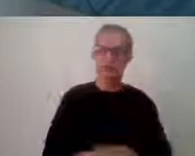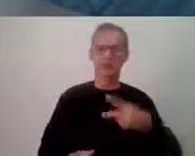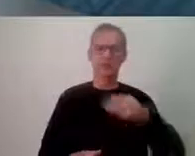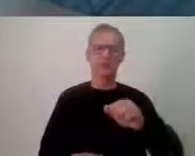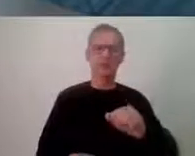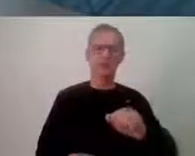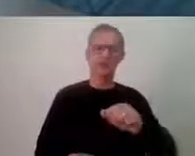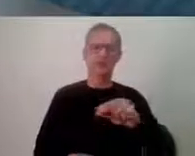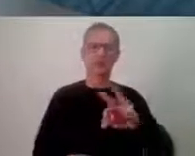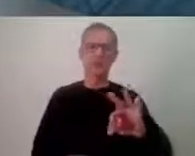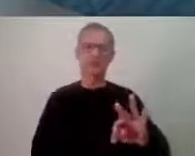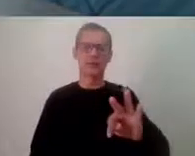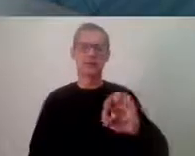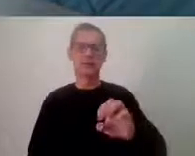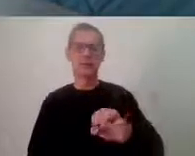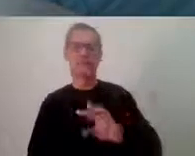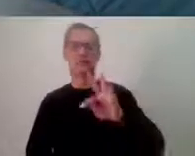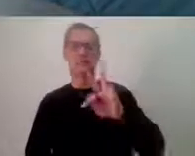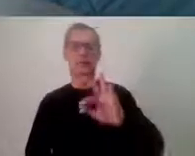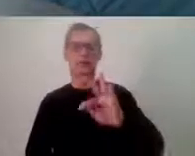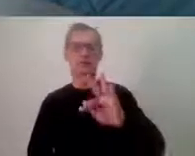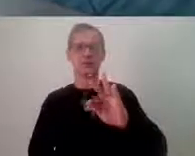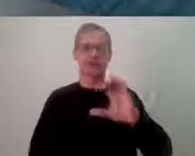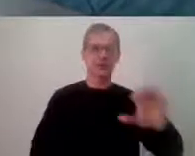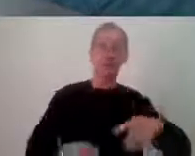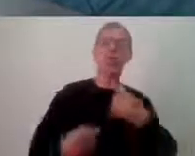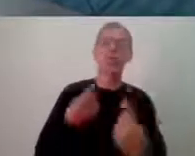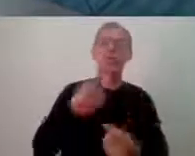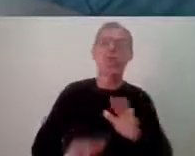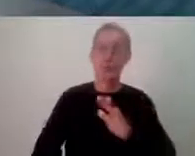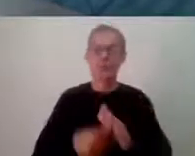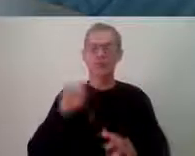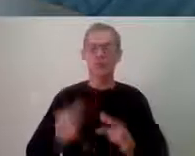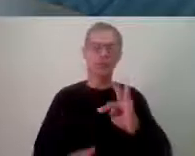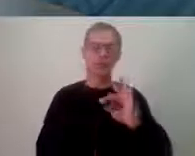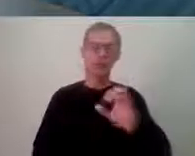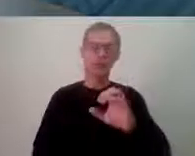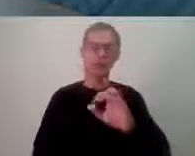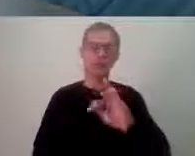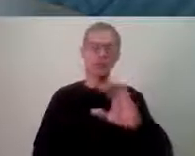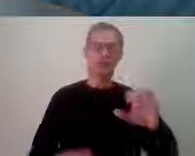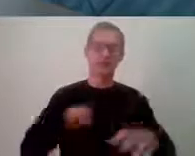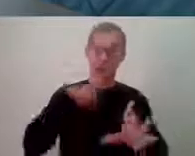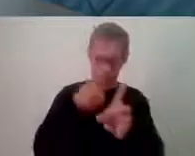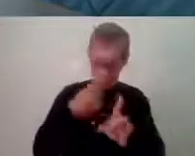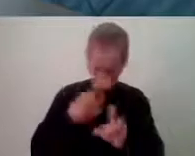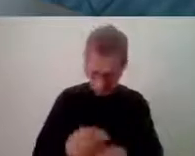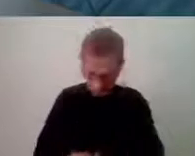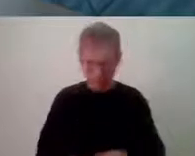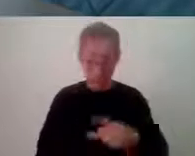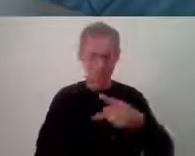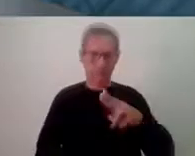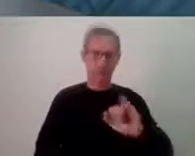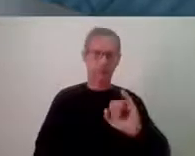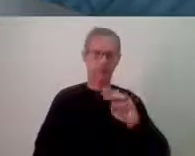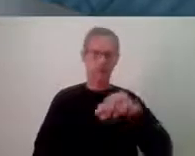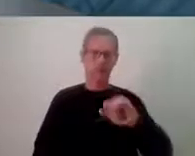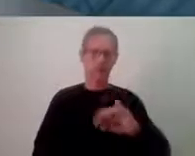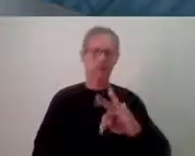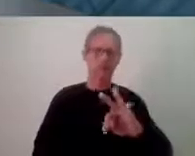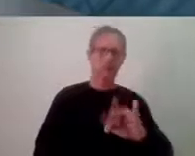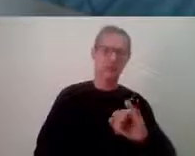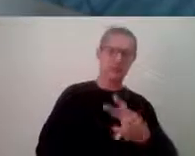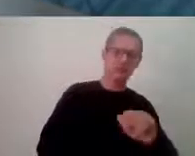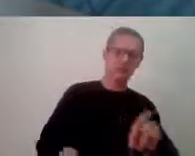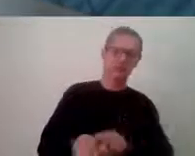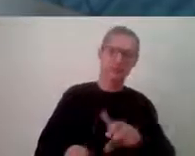teorema fundamental de cálculo. Qual que é a primeira parte do teorema fundamental do cálculo? Eu tenho que encontrar uma primitiva ou uma derivada, que